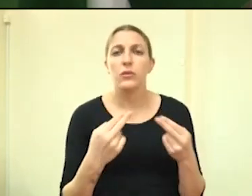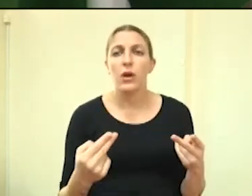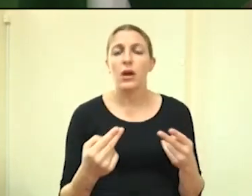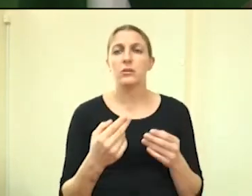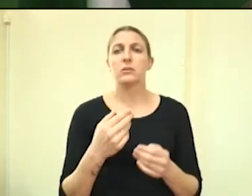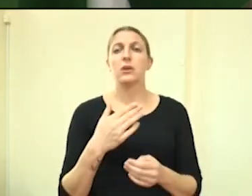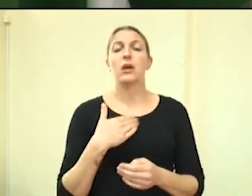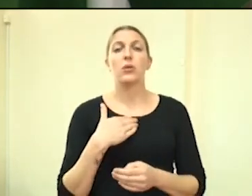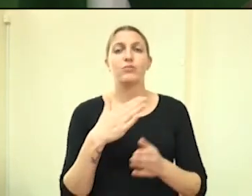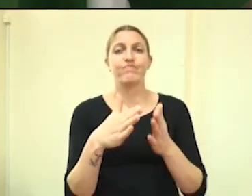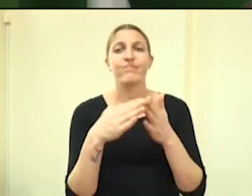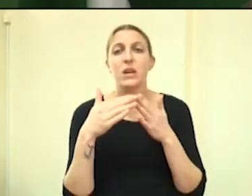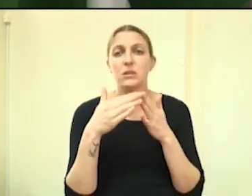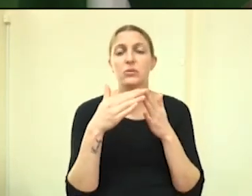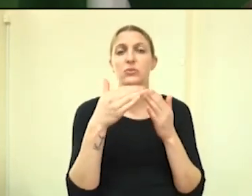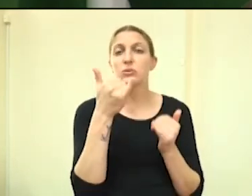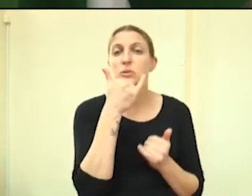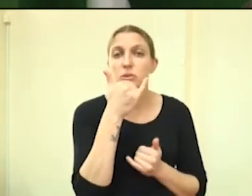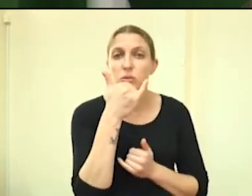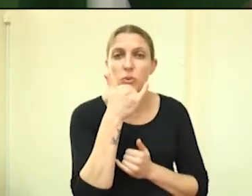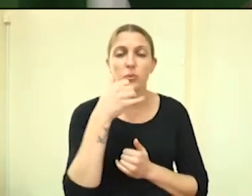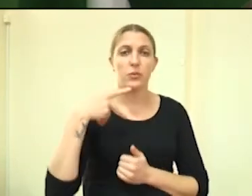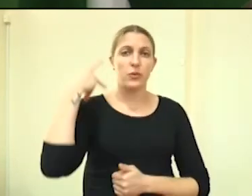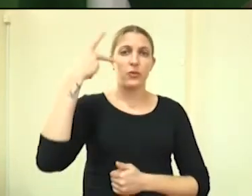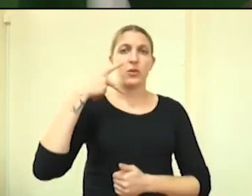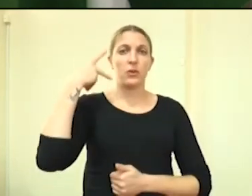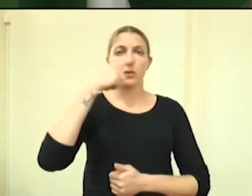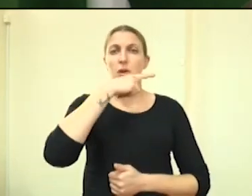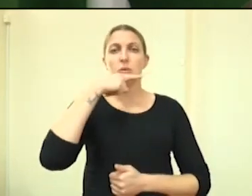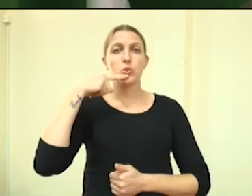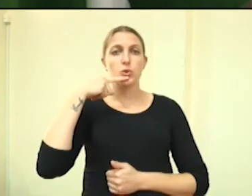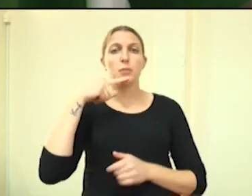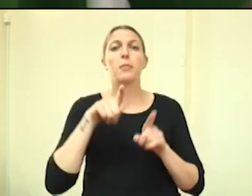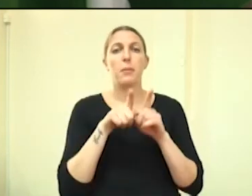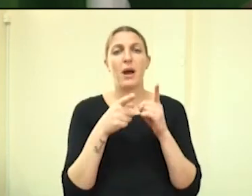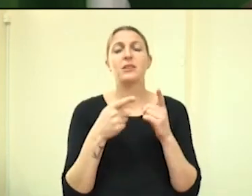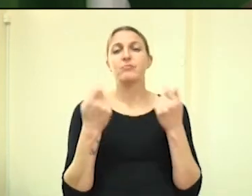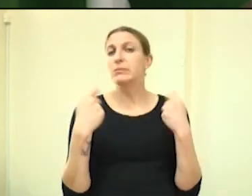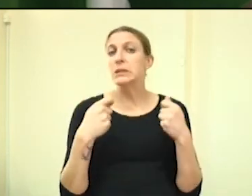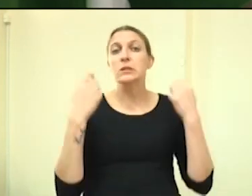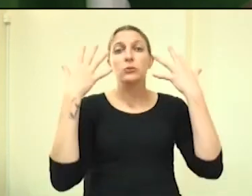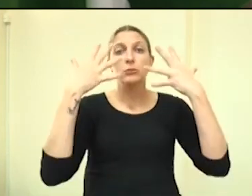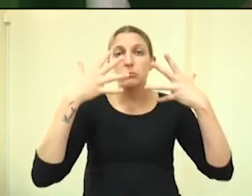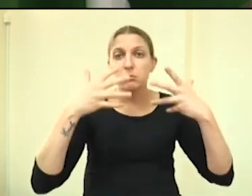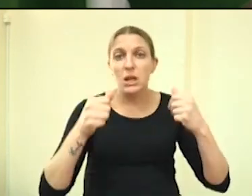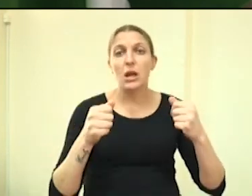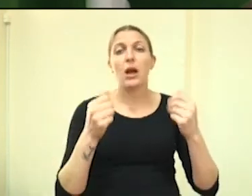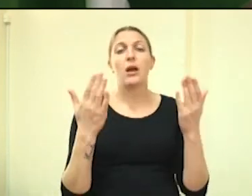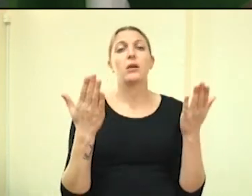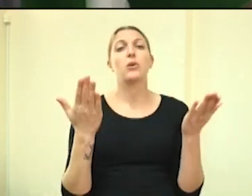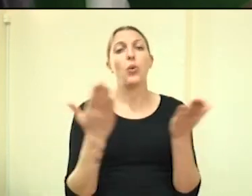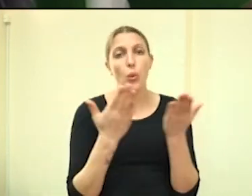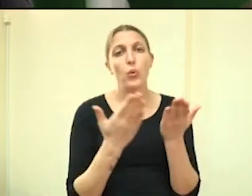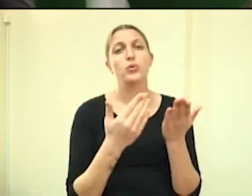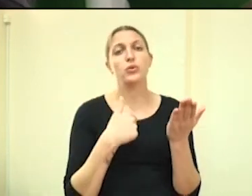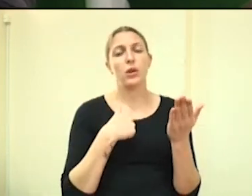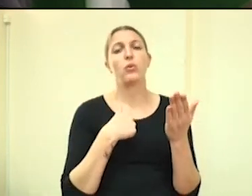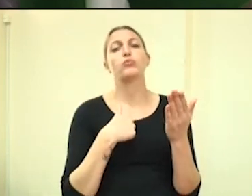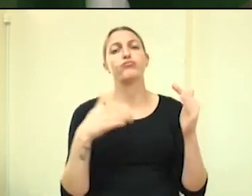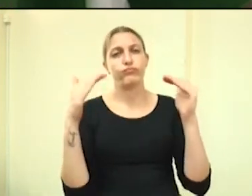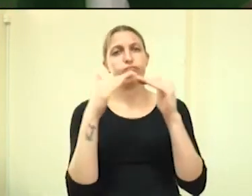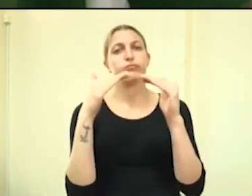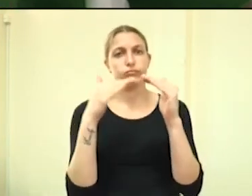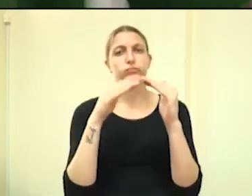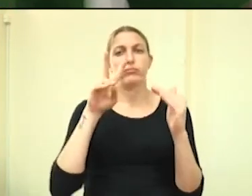vereador Araújo, venho a essa tribuna somente para justificar que, nesse caso, serei favorável ao veto do senhor prefeito. Muito obrigado, uma boa